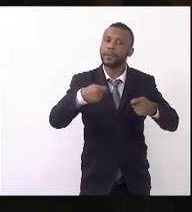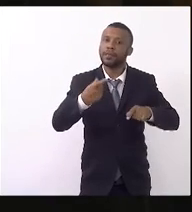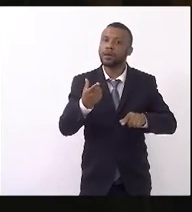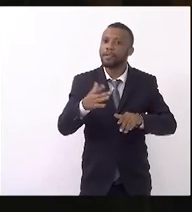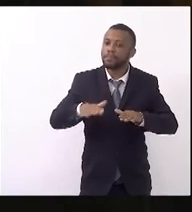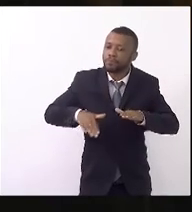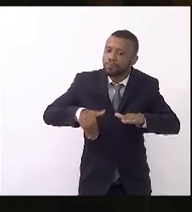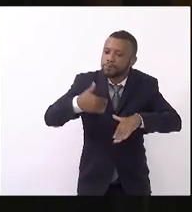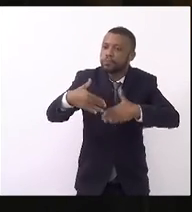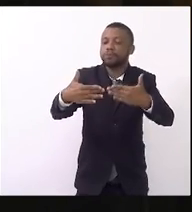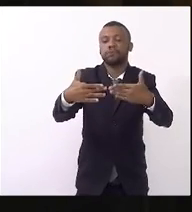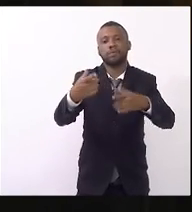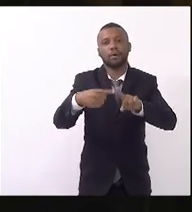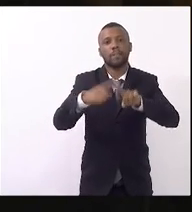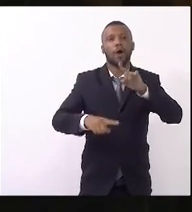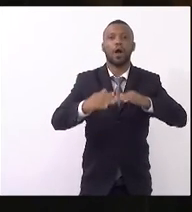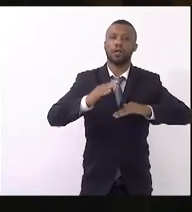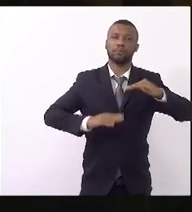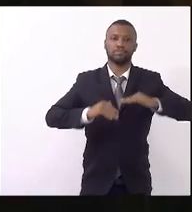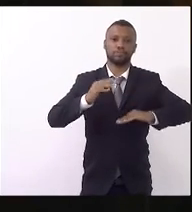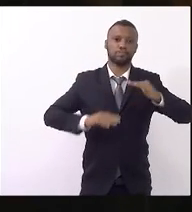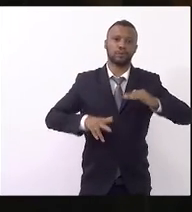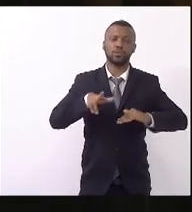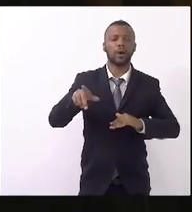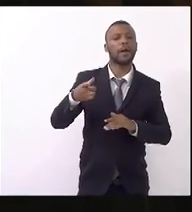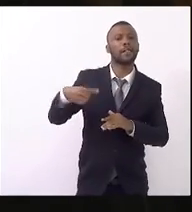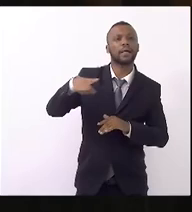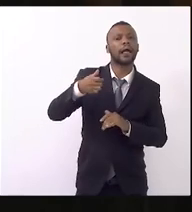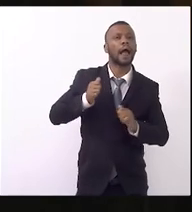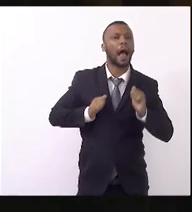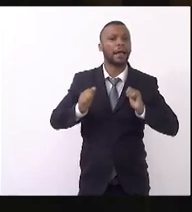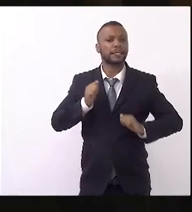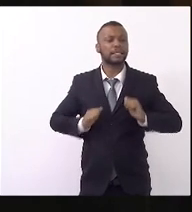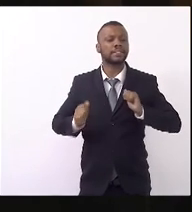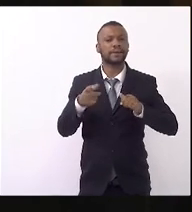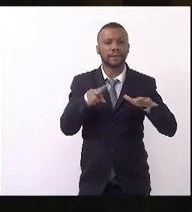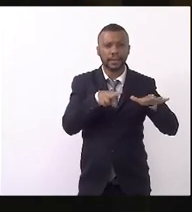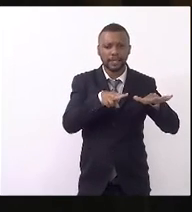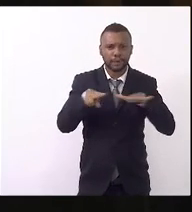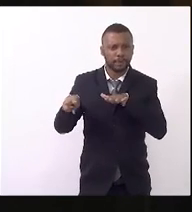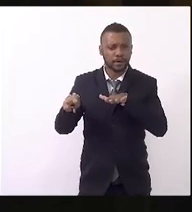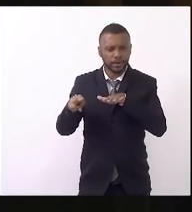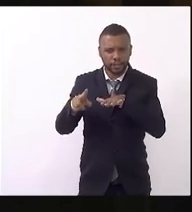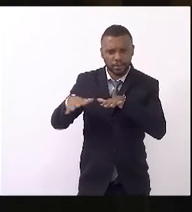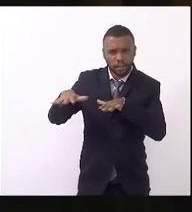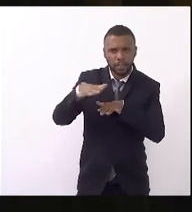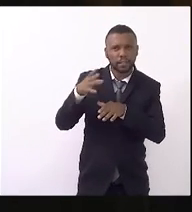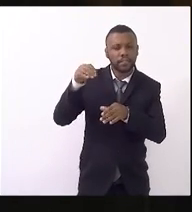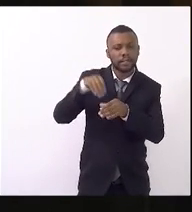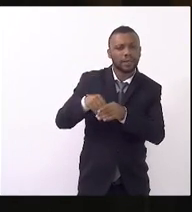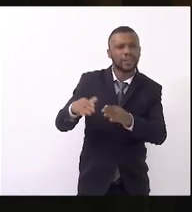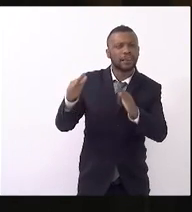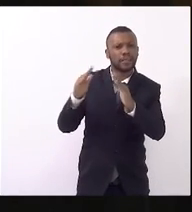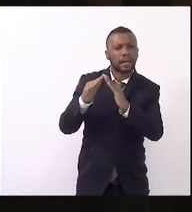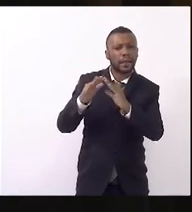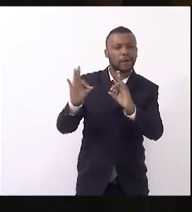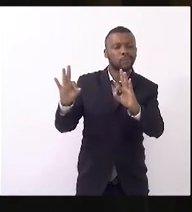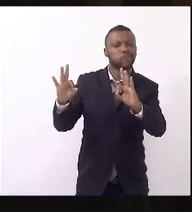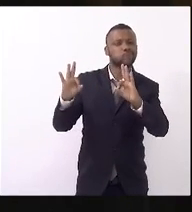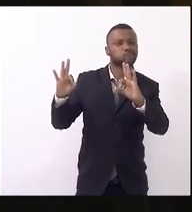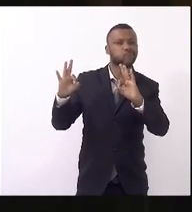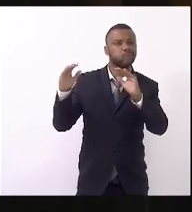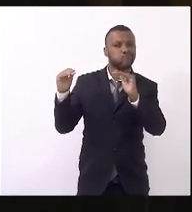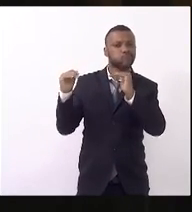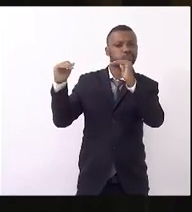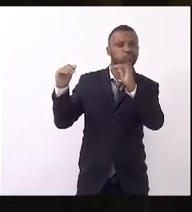as suas carreiras, e não para aqueles artistas que estavam essa semana dentro daquela casa chique com